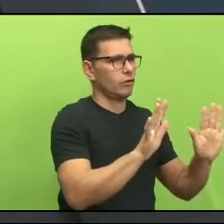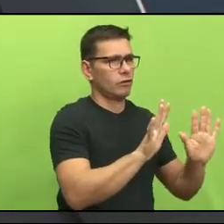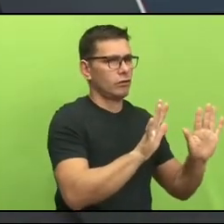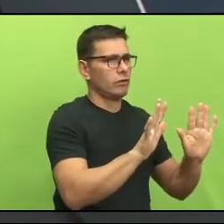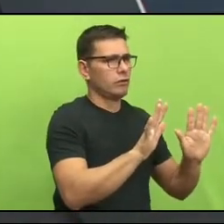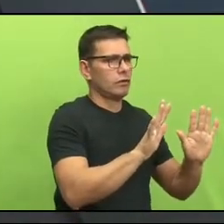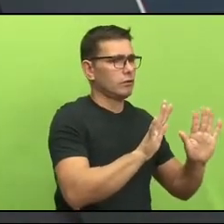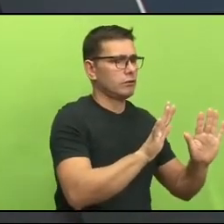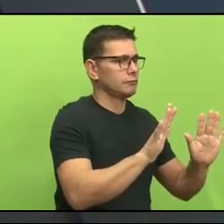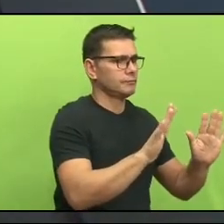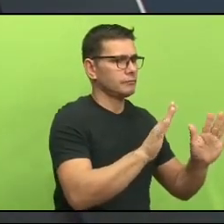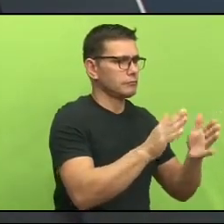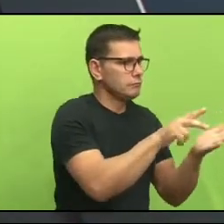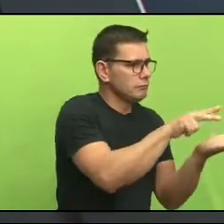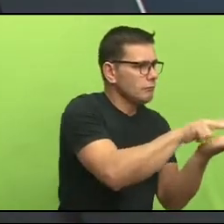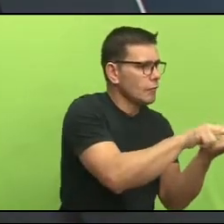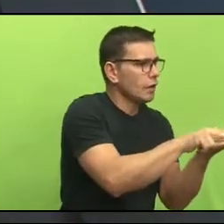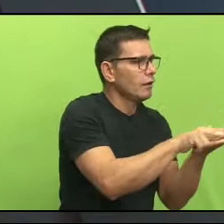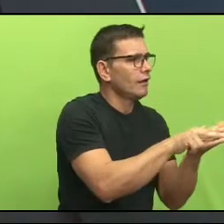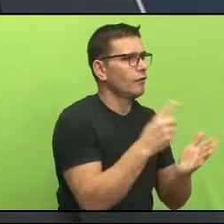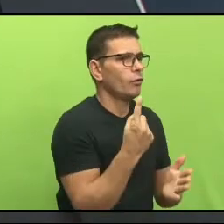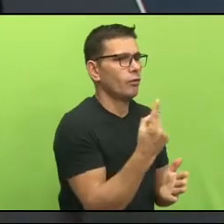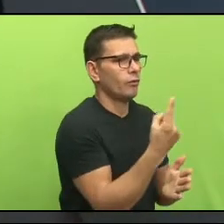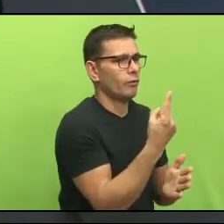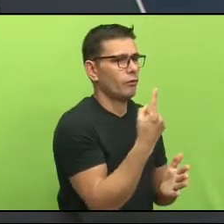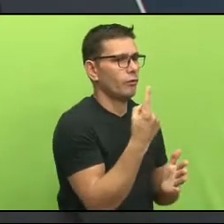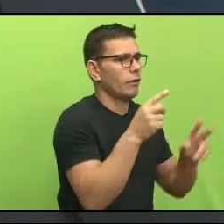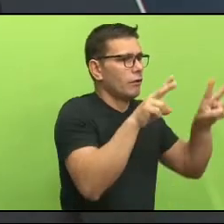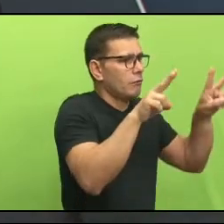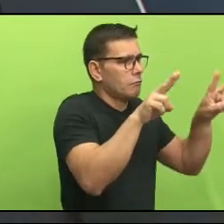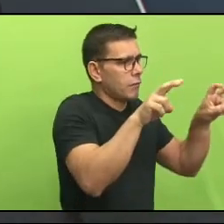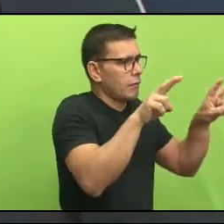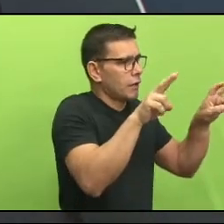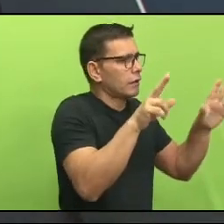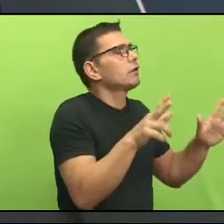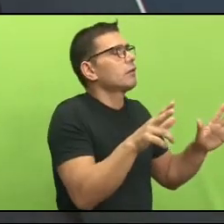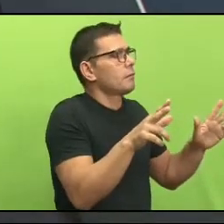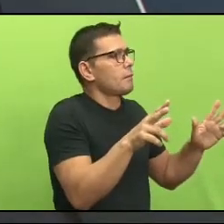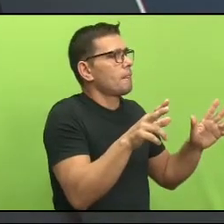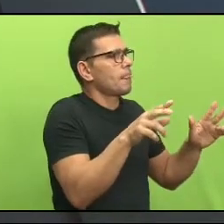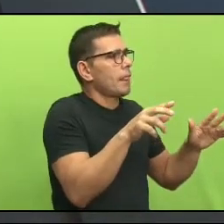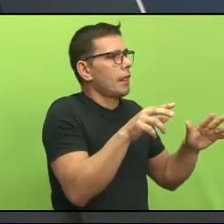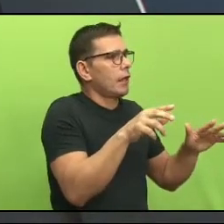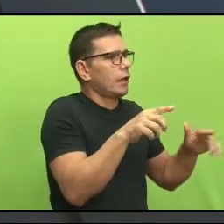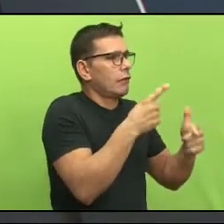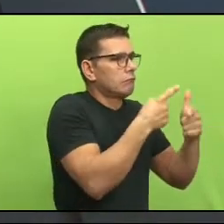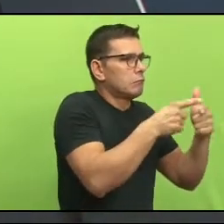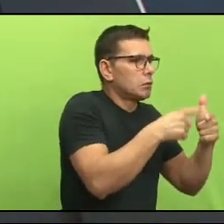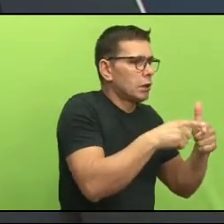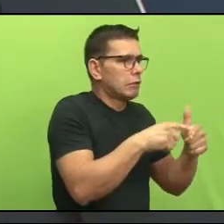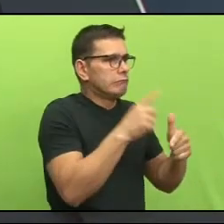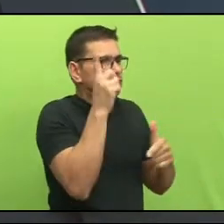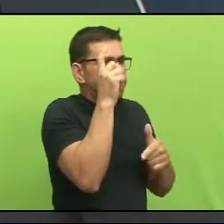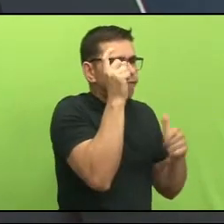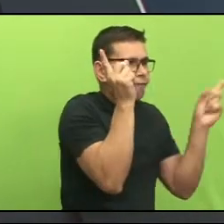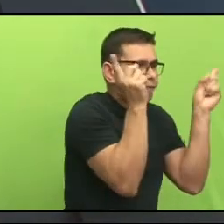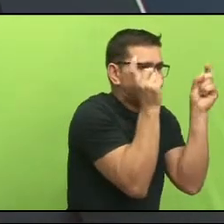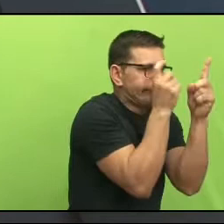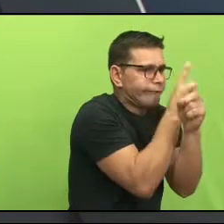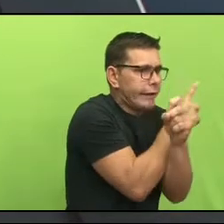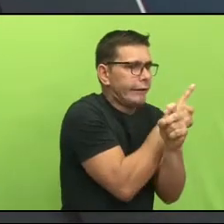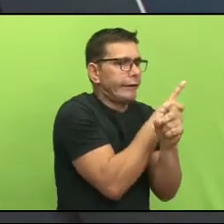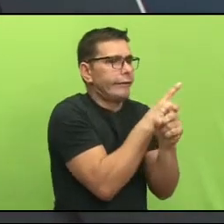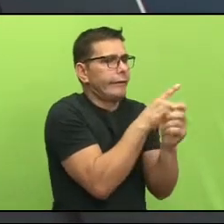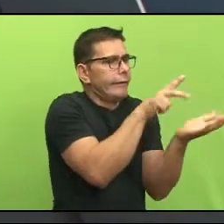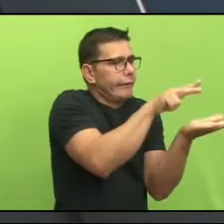Não, não tem nada a ver. Você vai lá constelar um tema seu. Entendi. E eu sempre digo que a constelação não se explica, ela